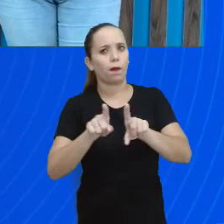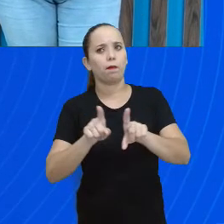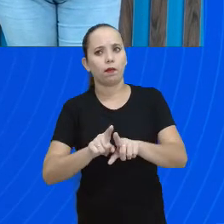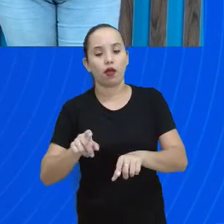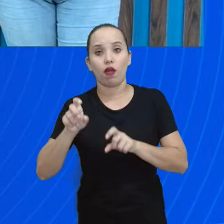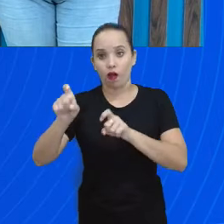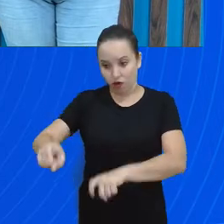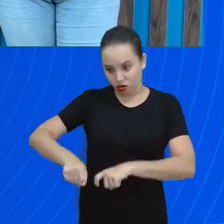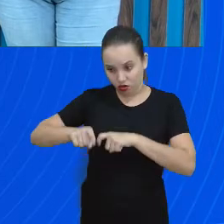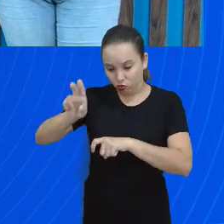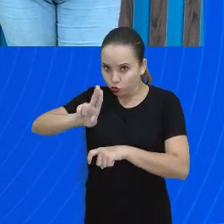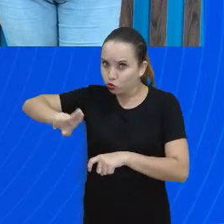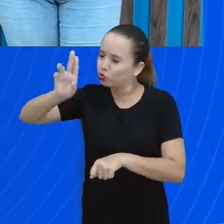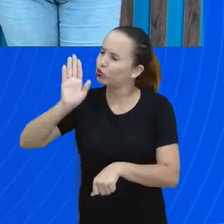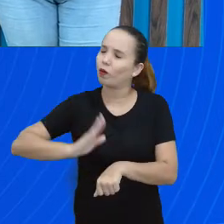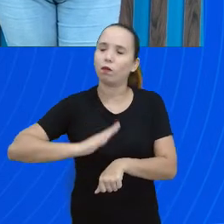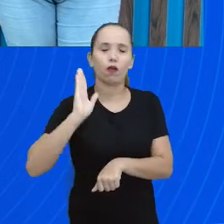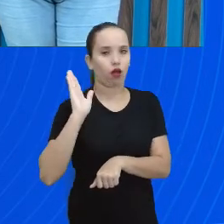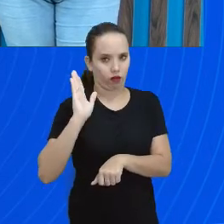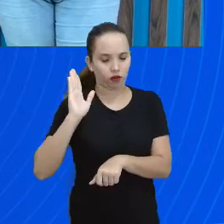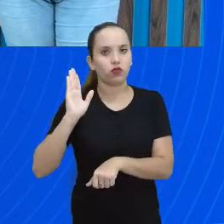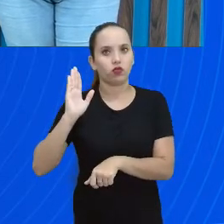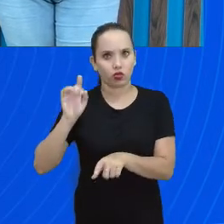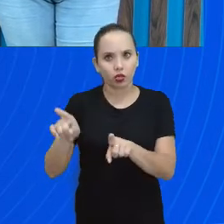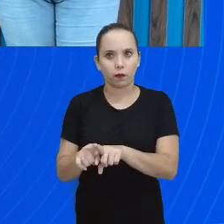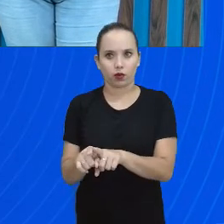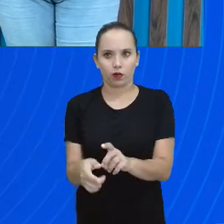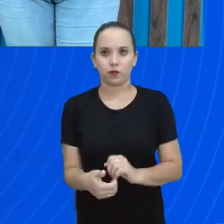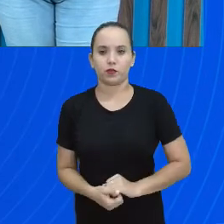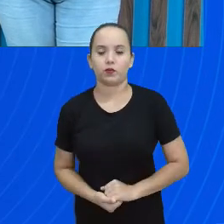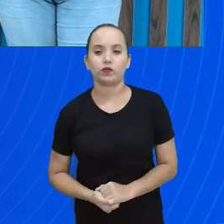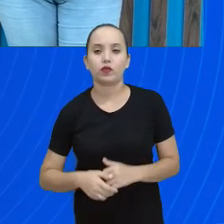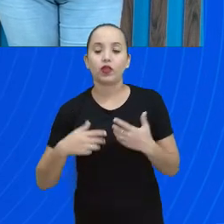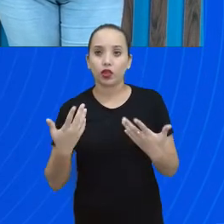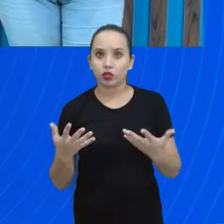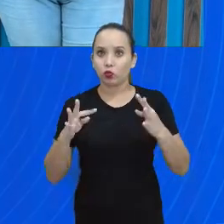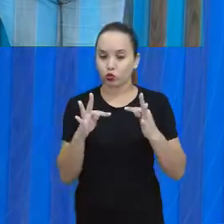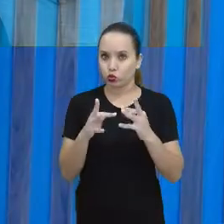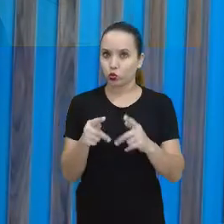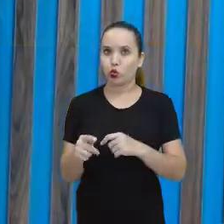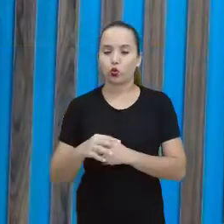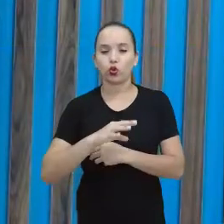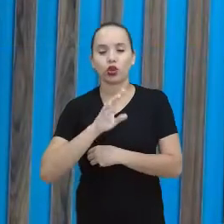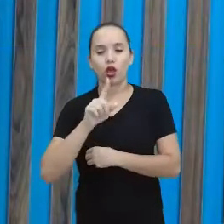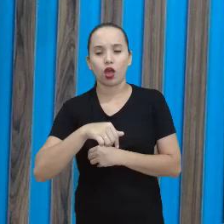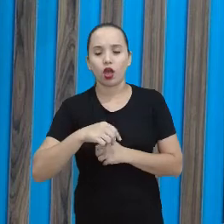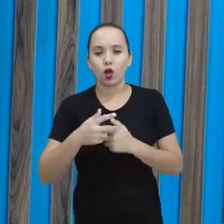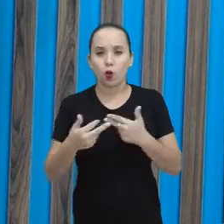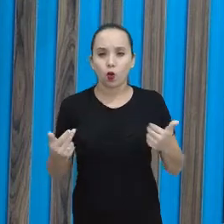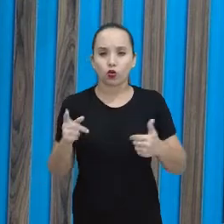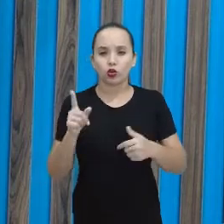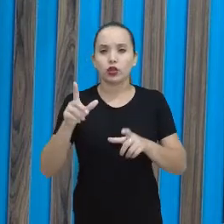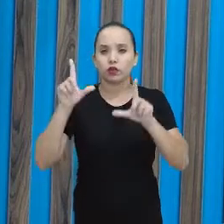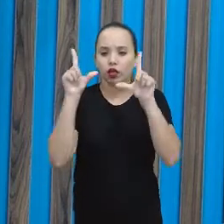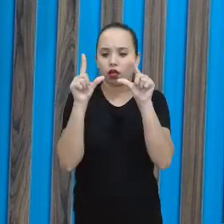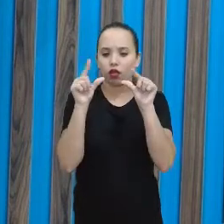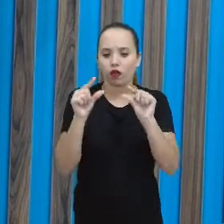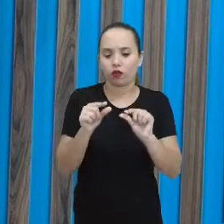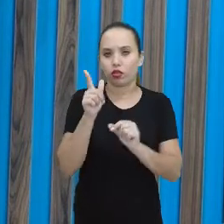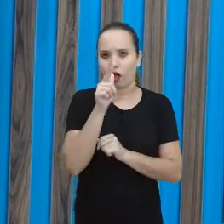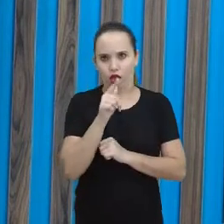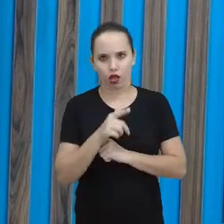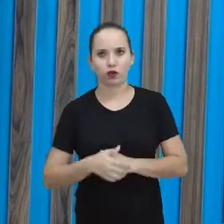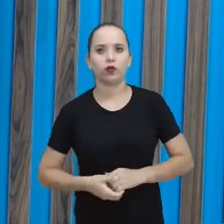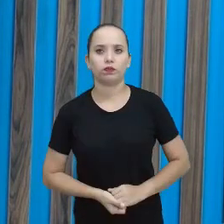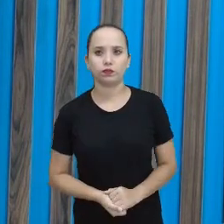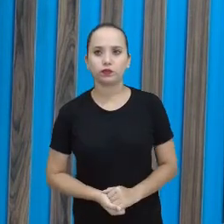que mais utiliza, né? Agricultura, pecuária, tá? Então, toda essa atividade causa essa diminuição aí na